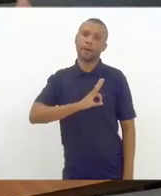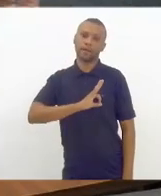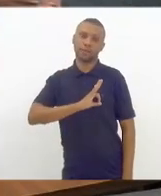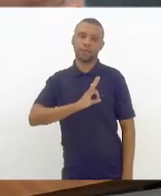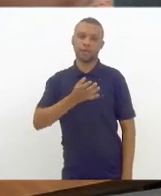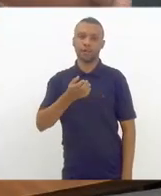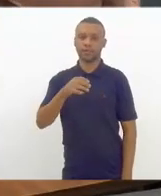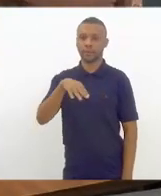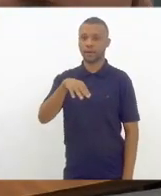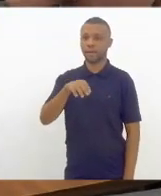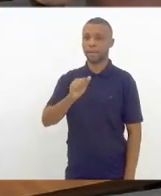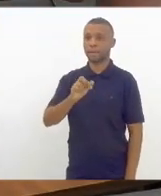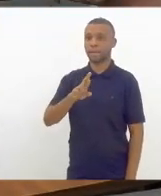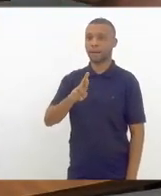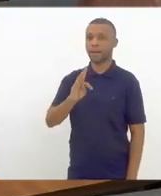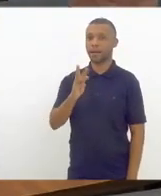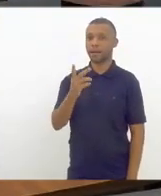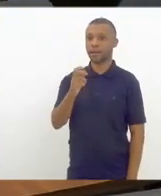Rocha.